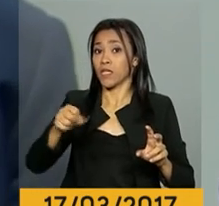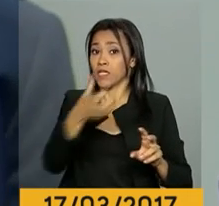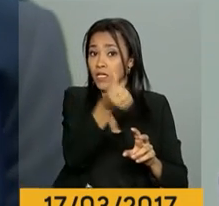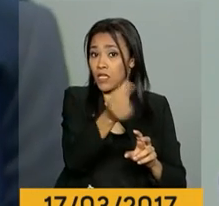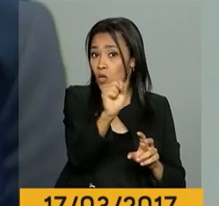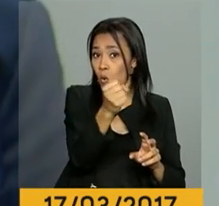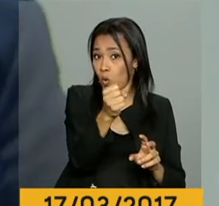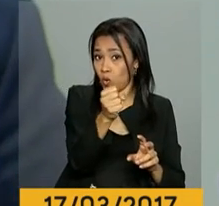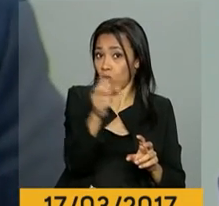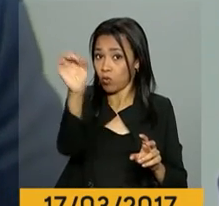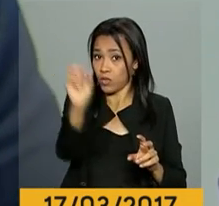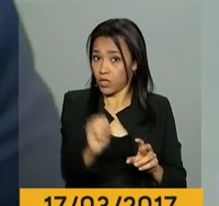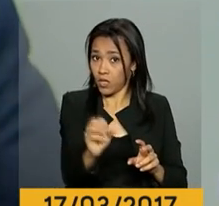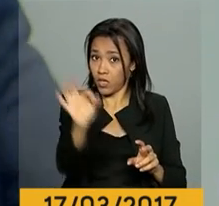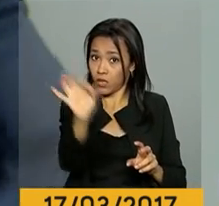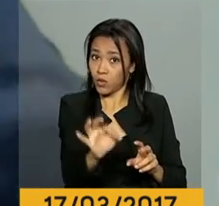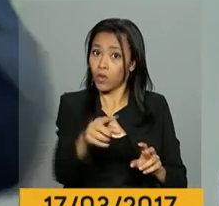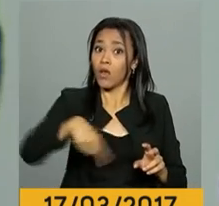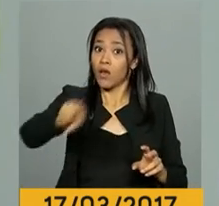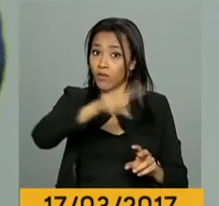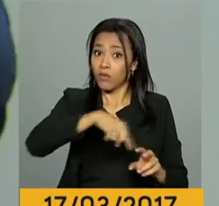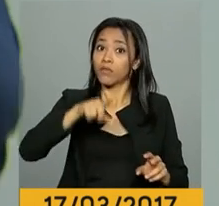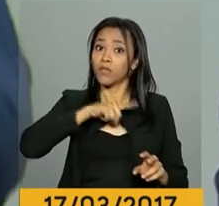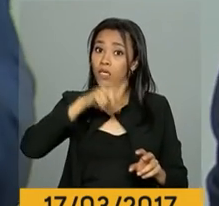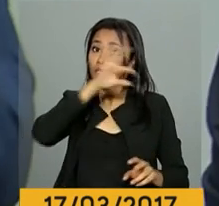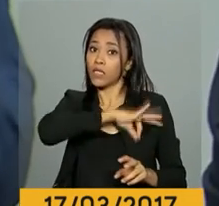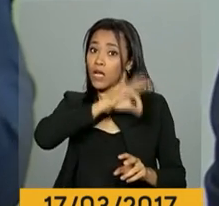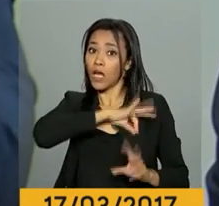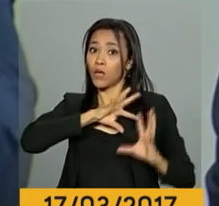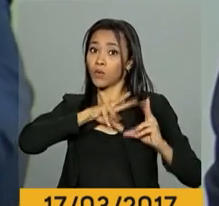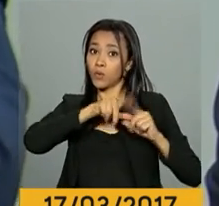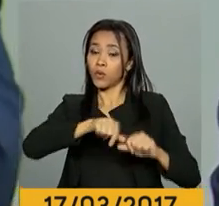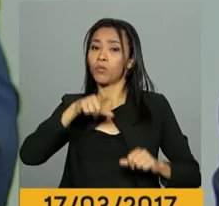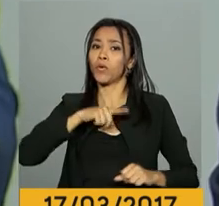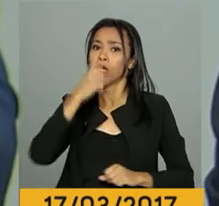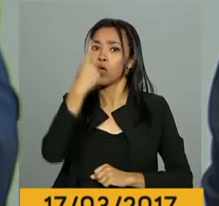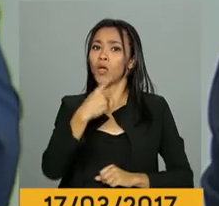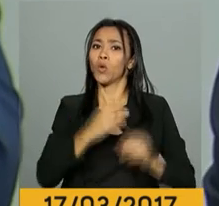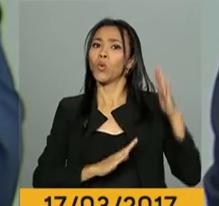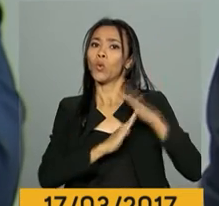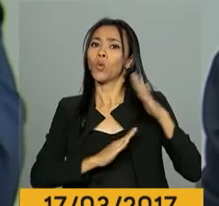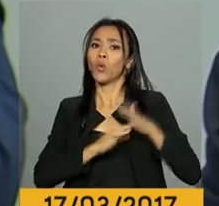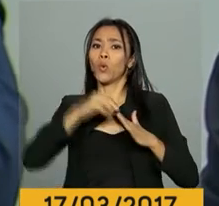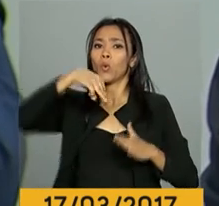60% na aposentadoria terão ganho integral, porque ganham o salário mínimo. E o mínimo da